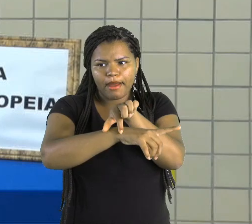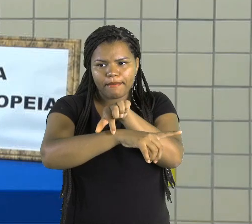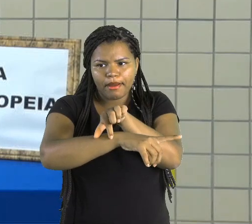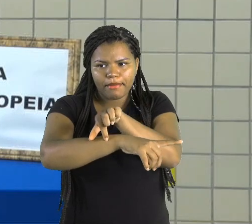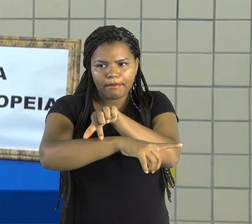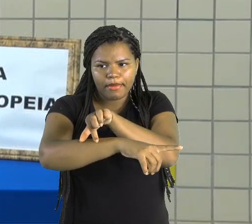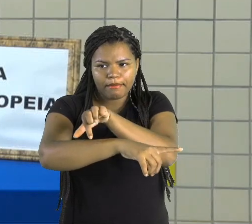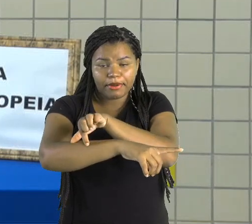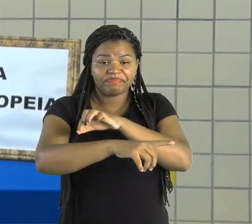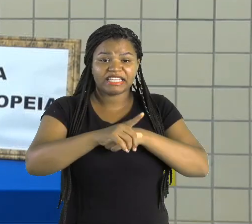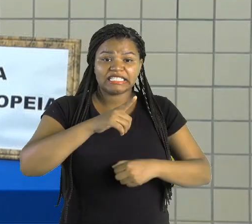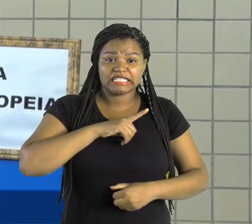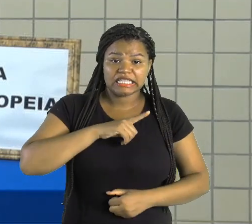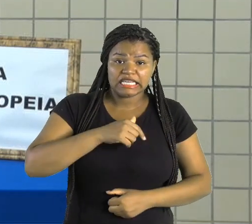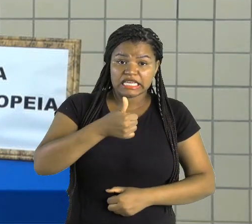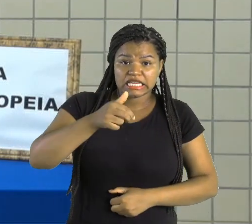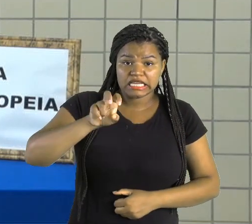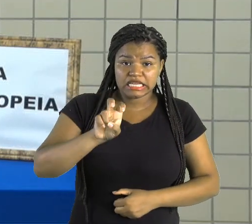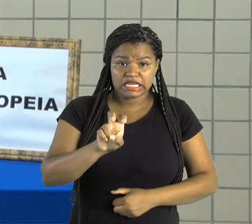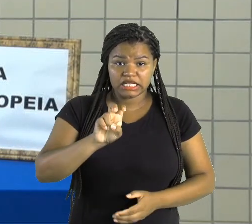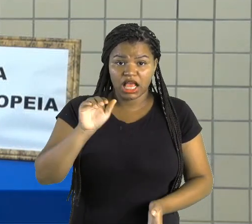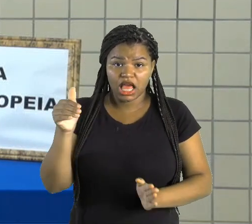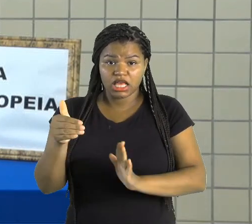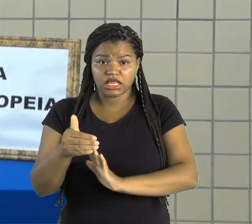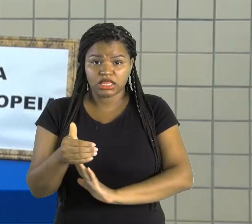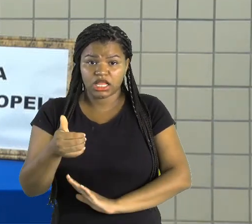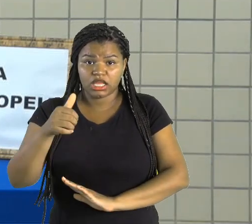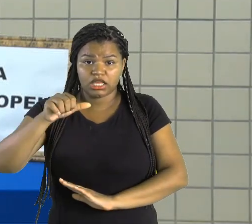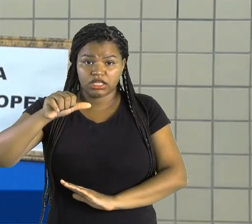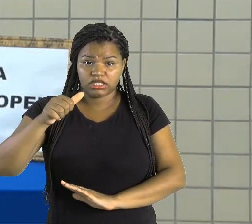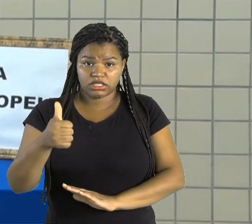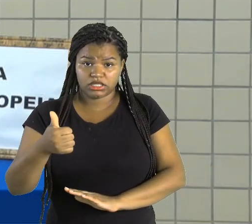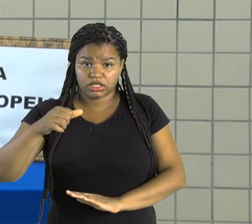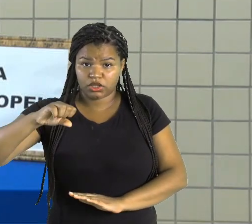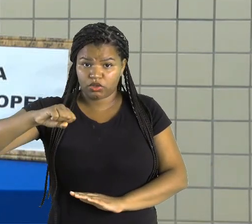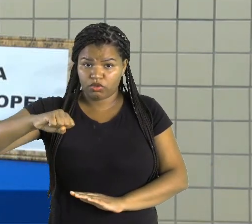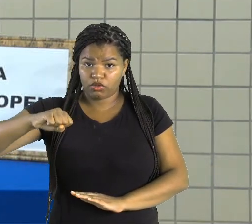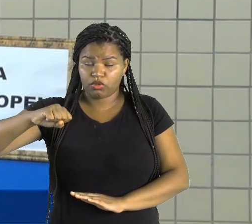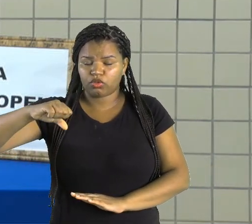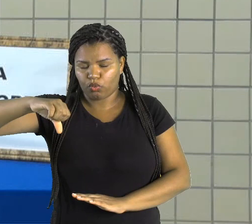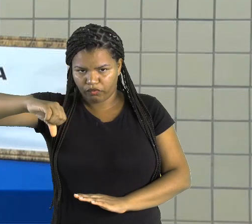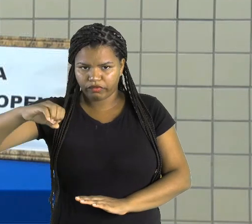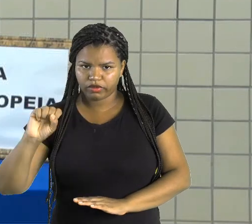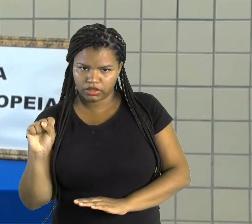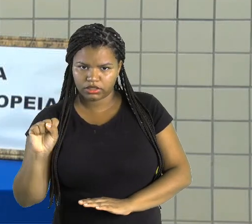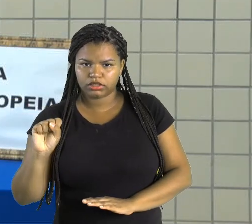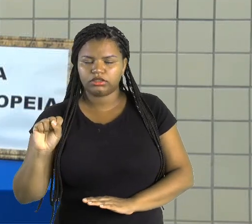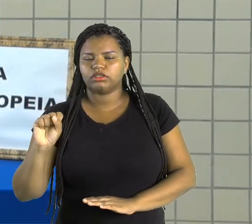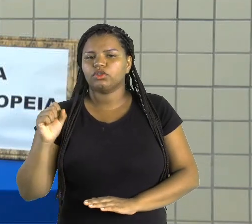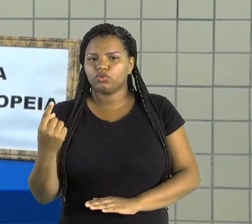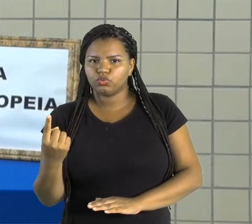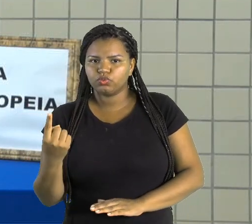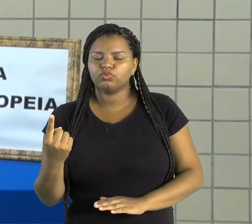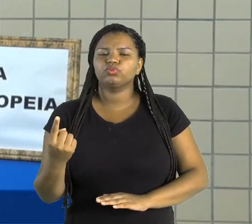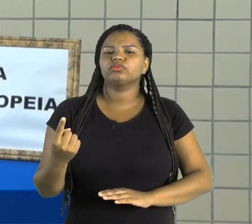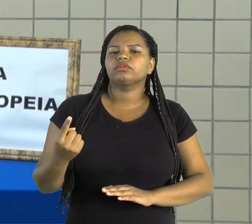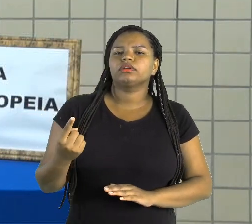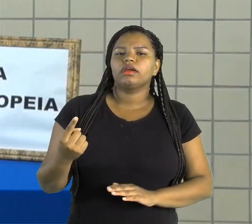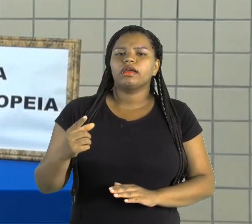15 segmentos a 191 segmentos, então ela pode ter de 30 pés